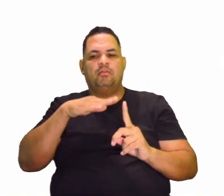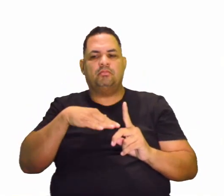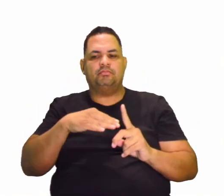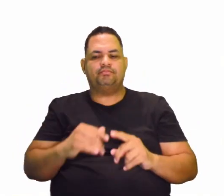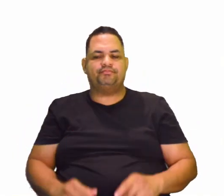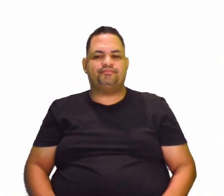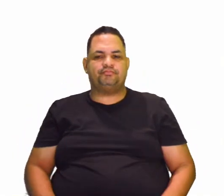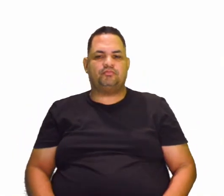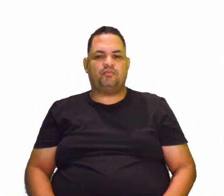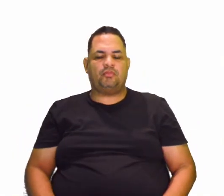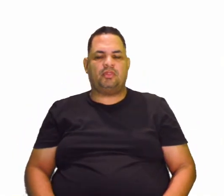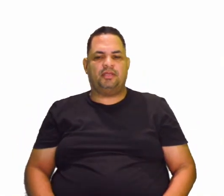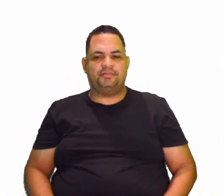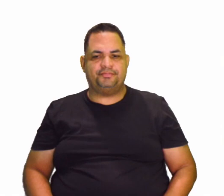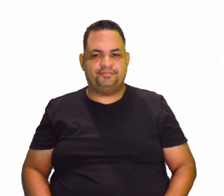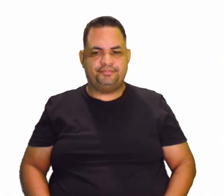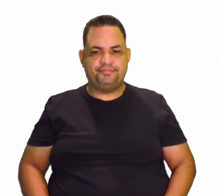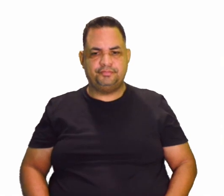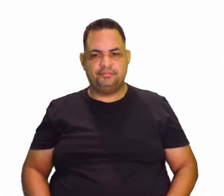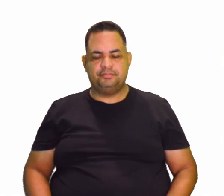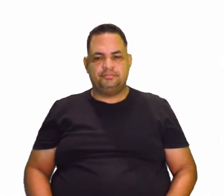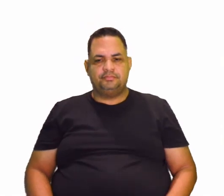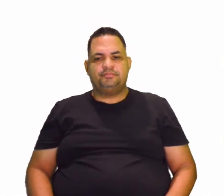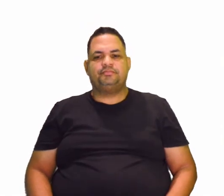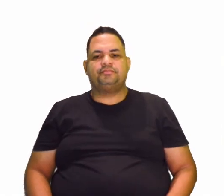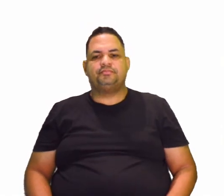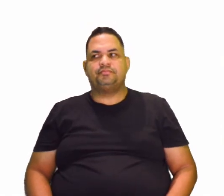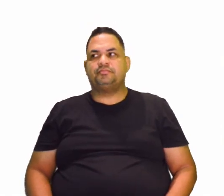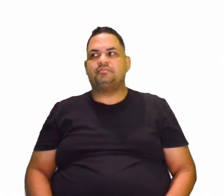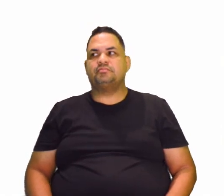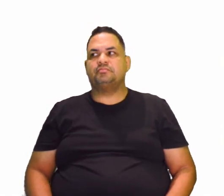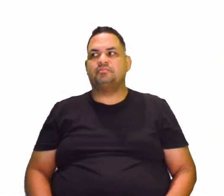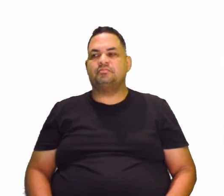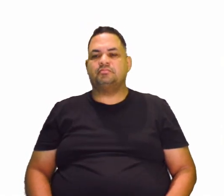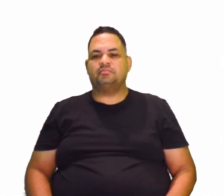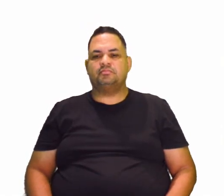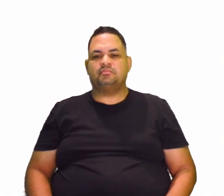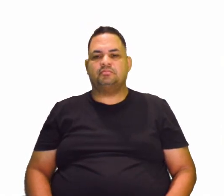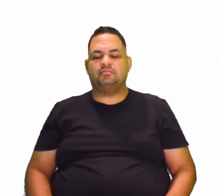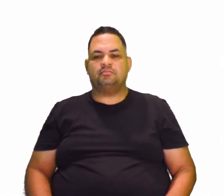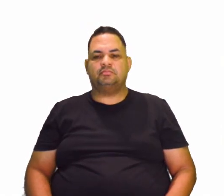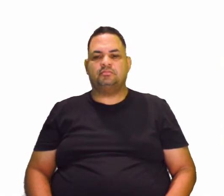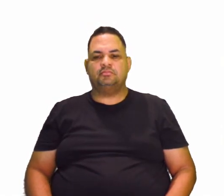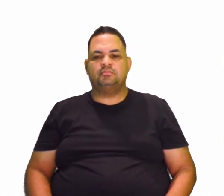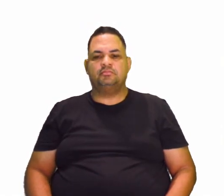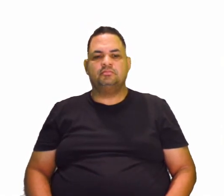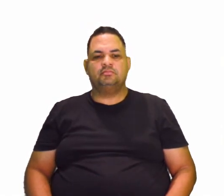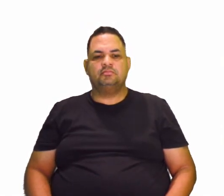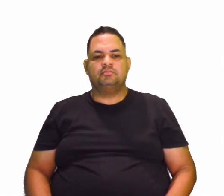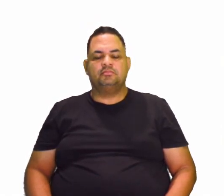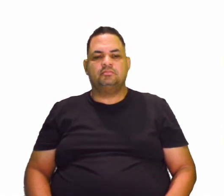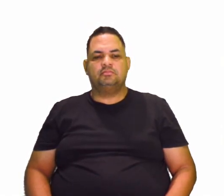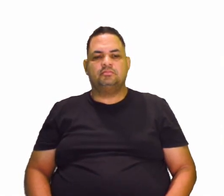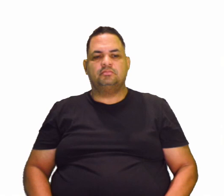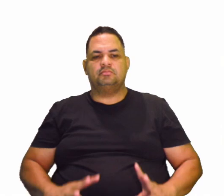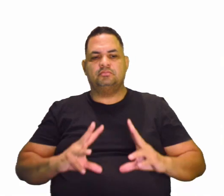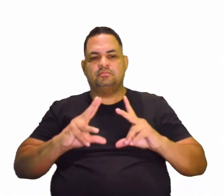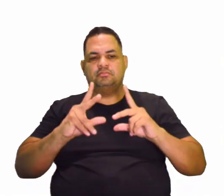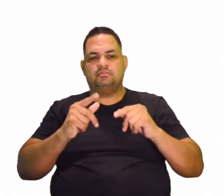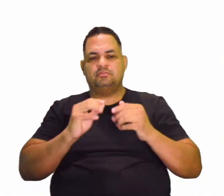Então, isso não foi comentado durante a aula, porque é uma questão do Enem, então nós não abordamos essa temática. Mas será que a lei